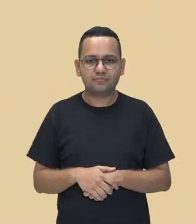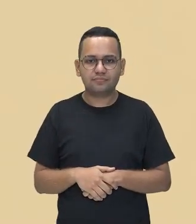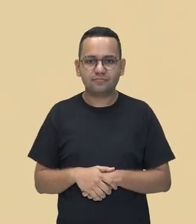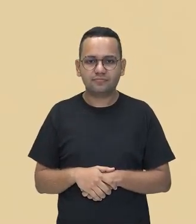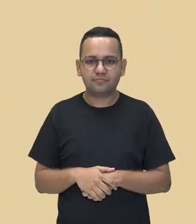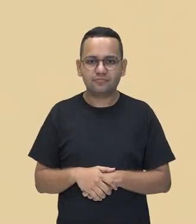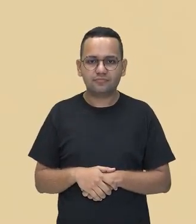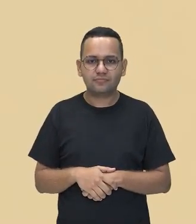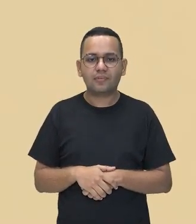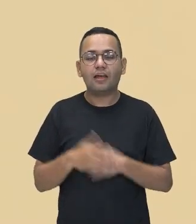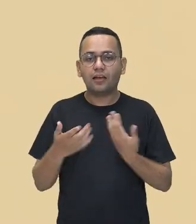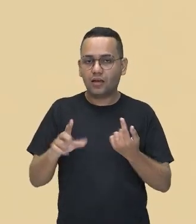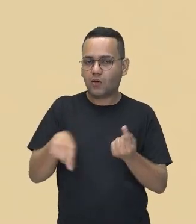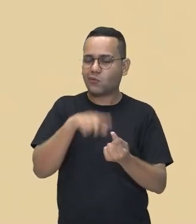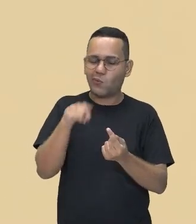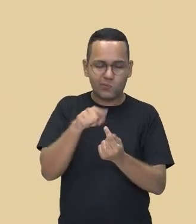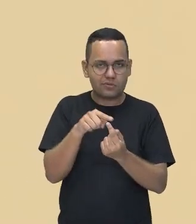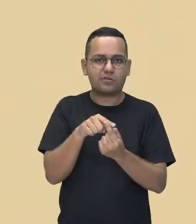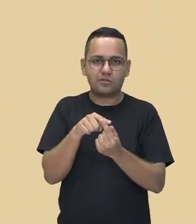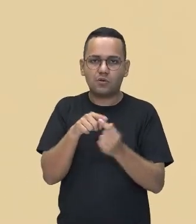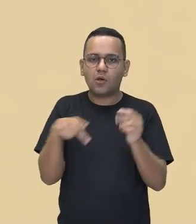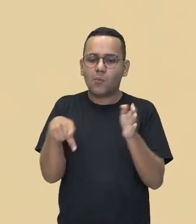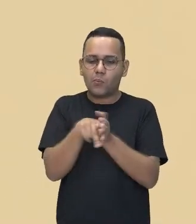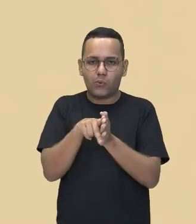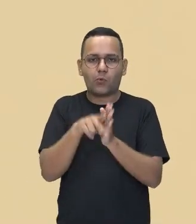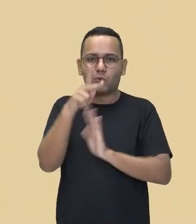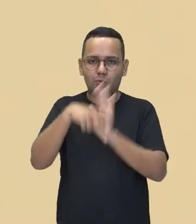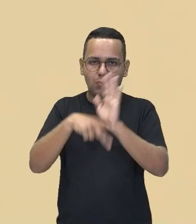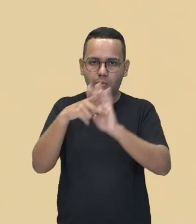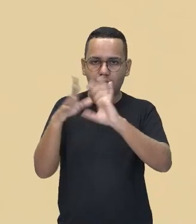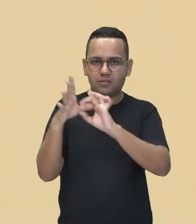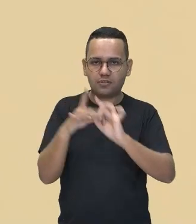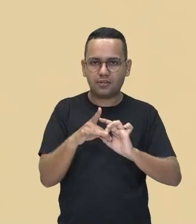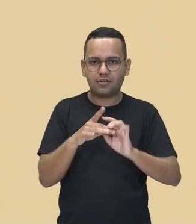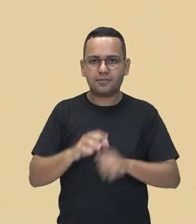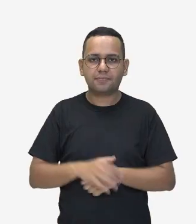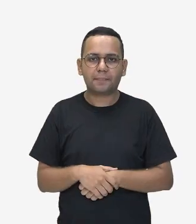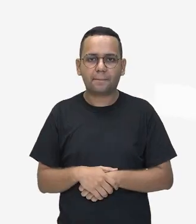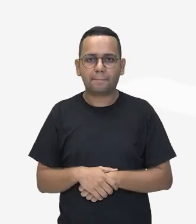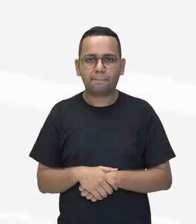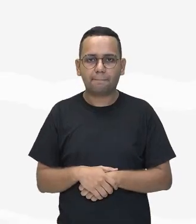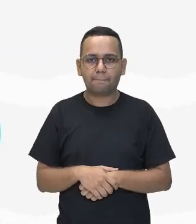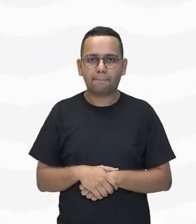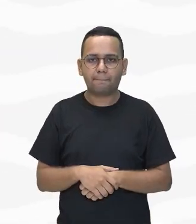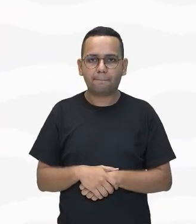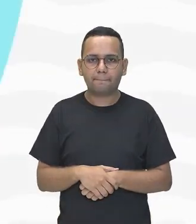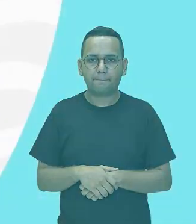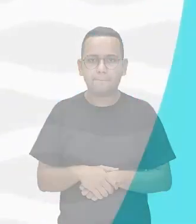objetivos principais aí dos projetos integradores.